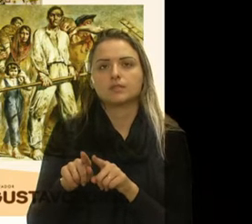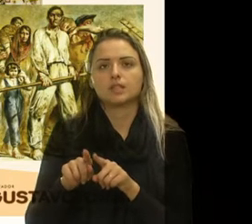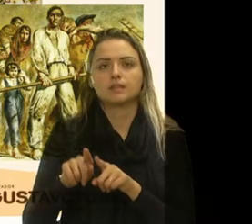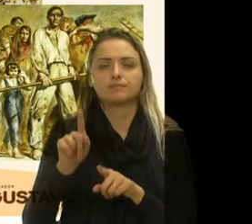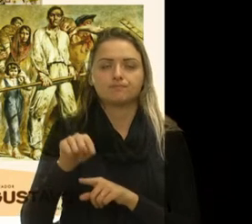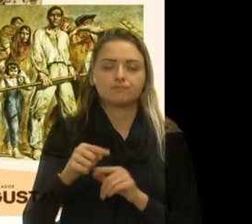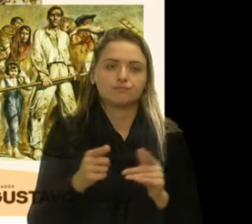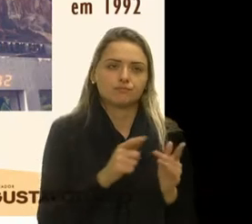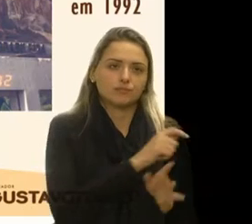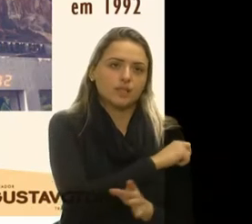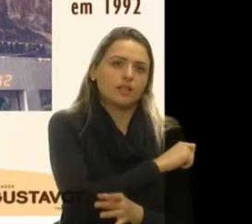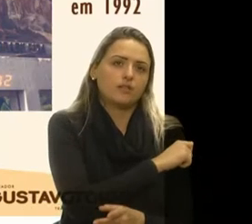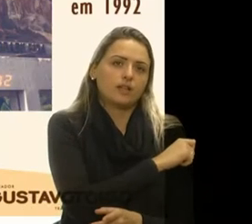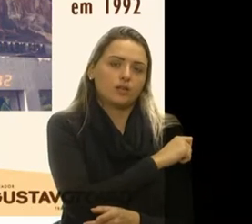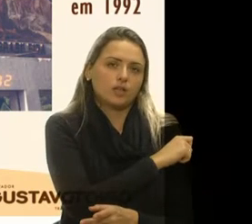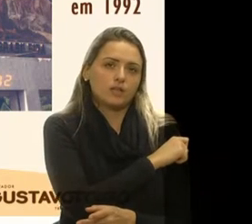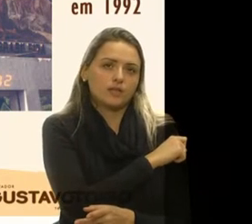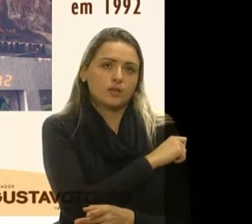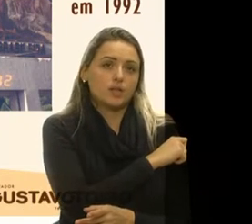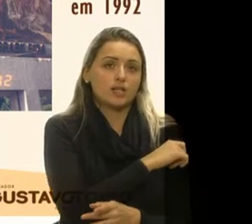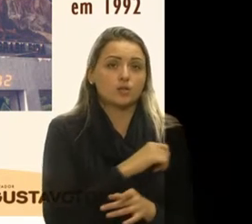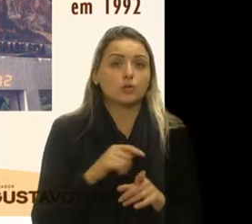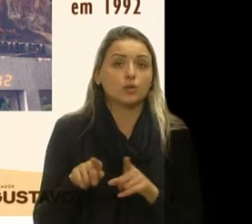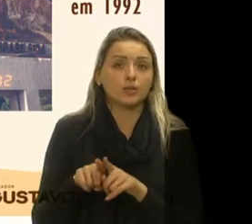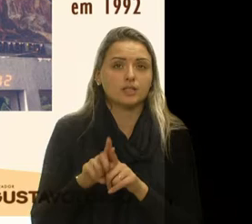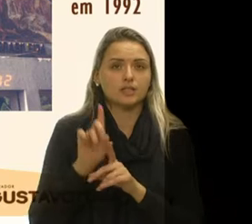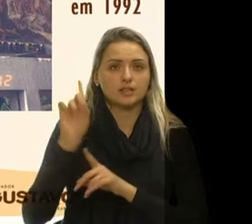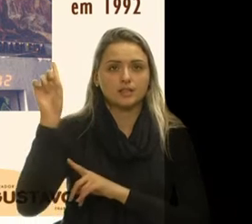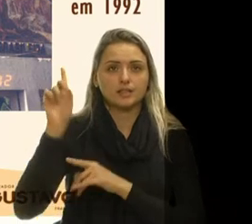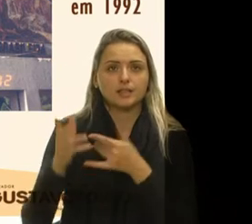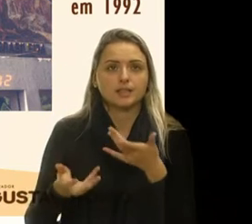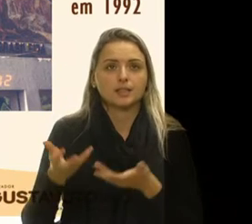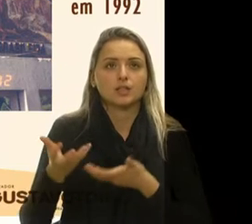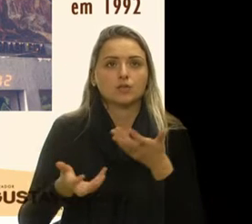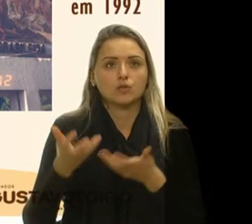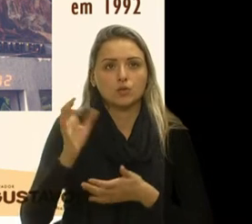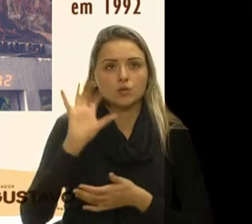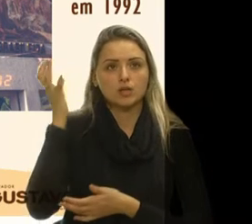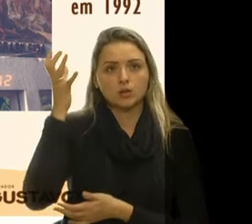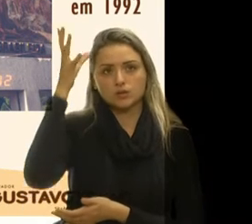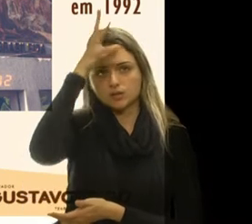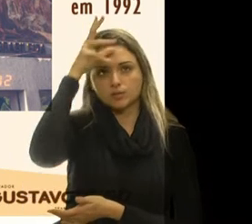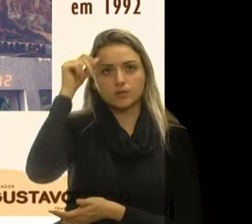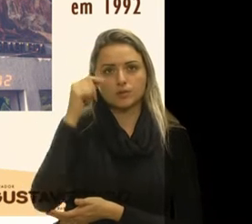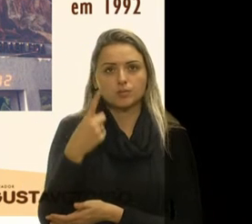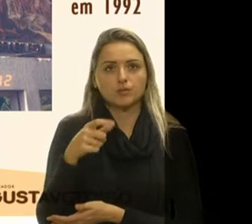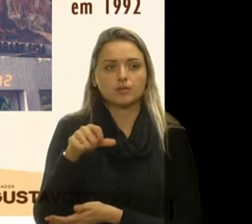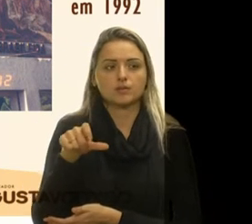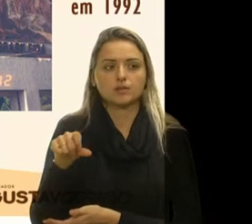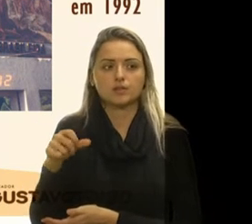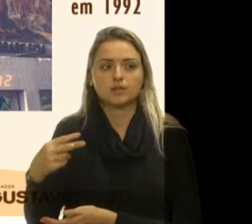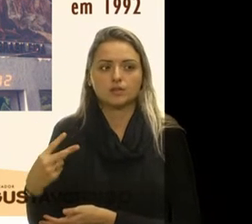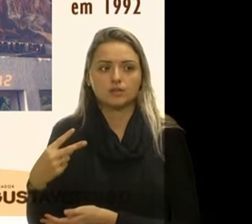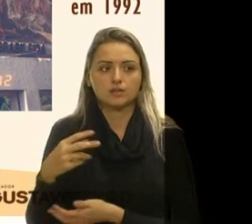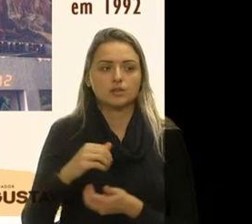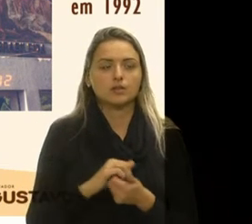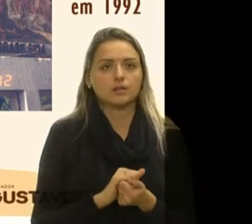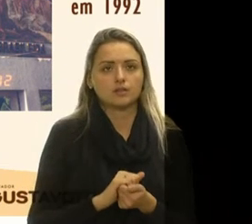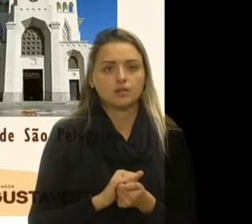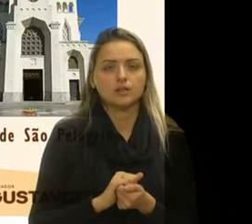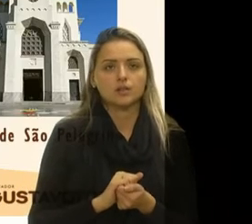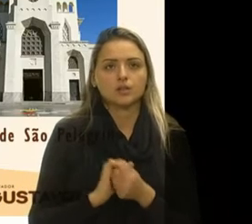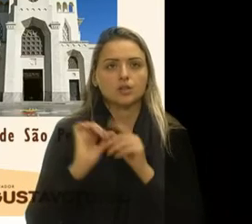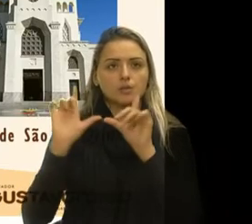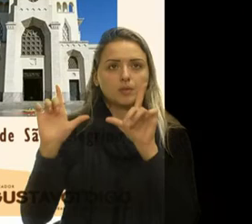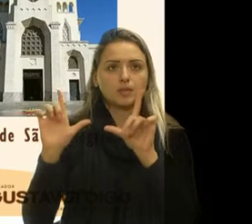pela comunidade em geral. Aqui o incêndio que ocorreu na prefeitura em 92, que atingiu parte desse histórico painel